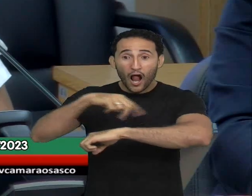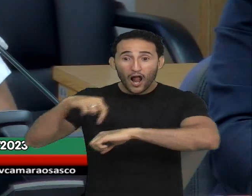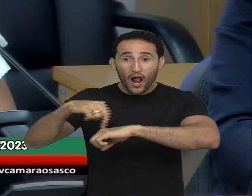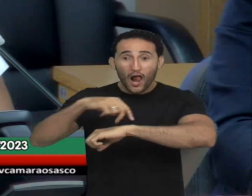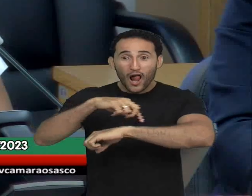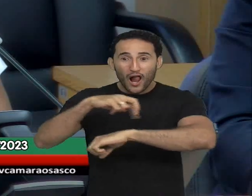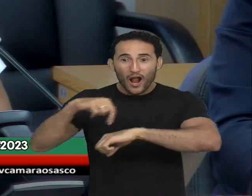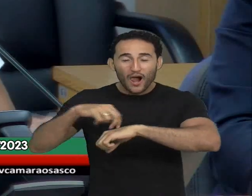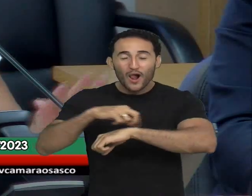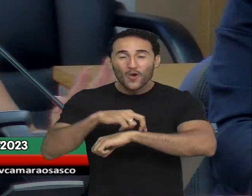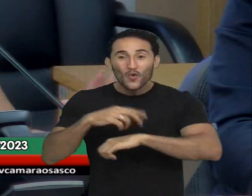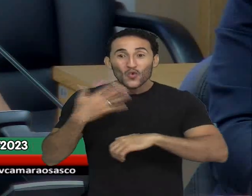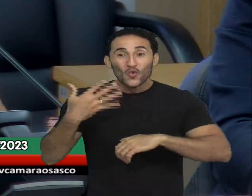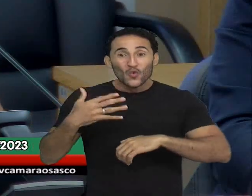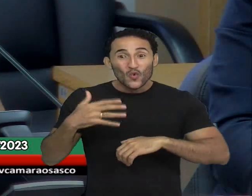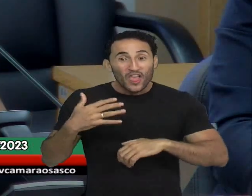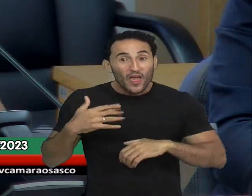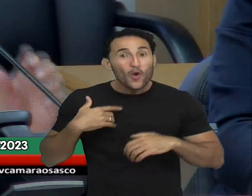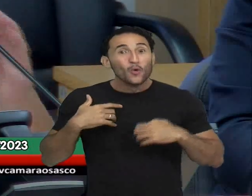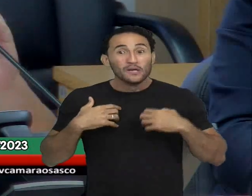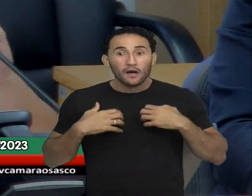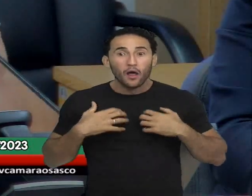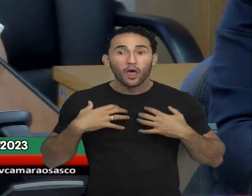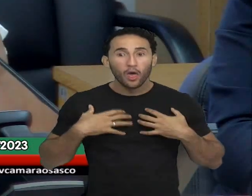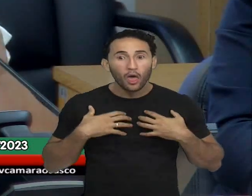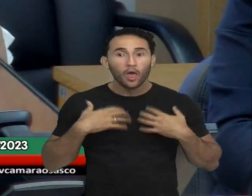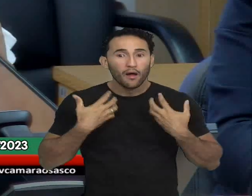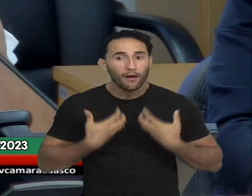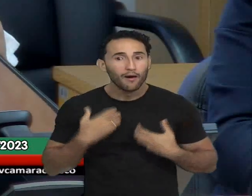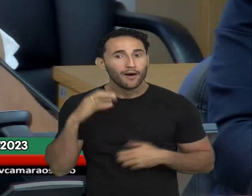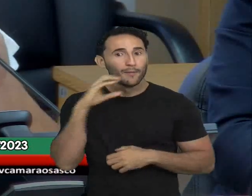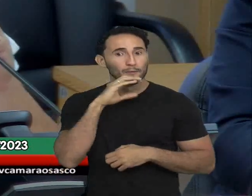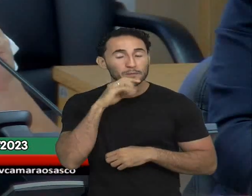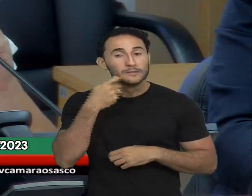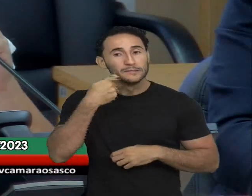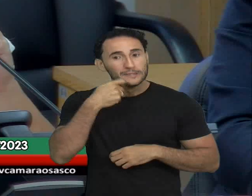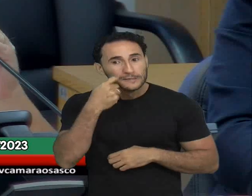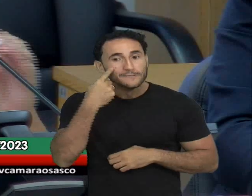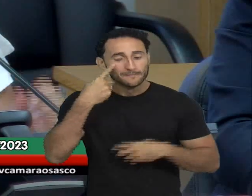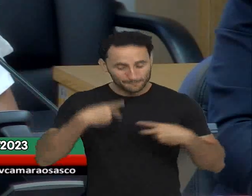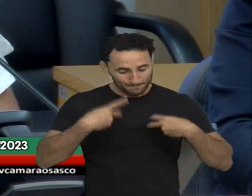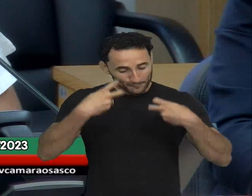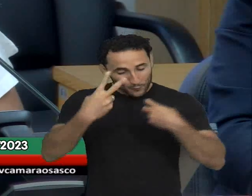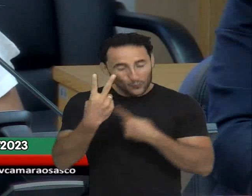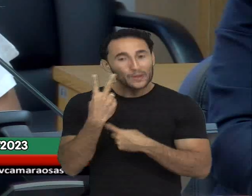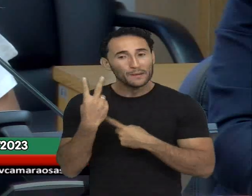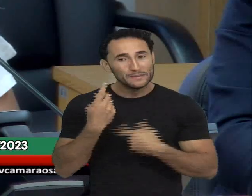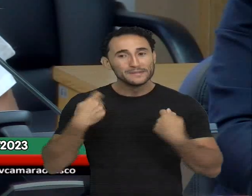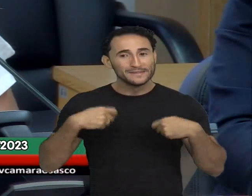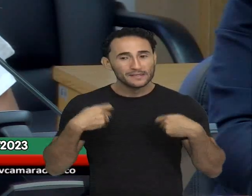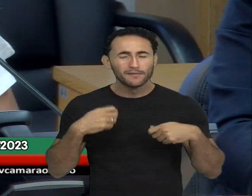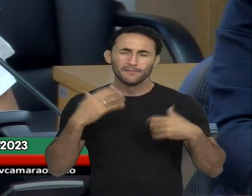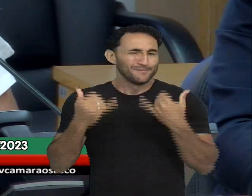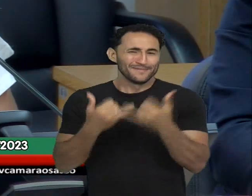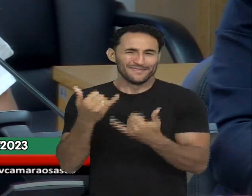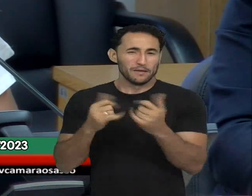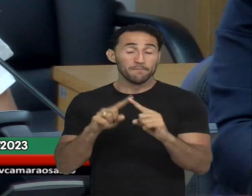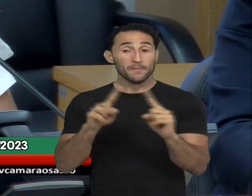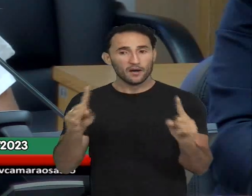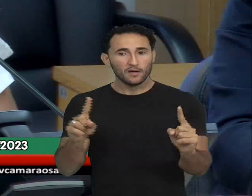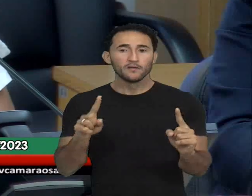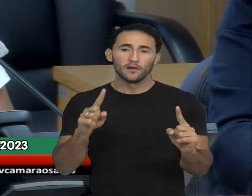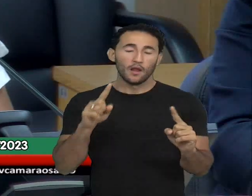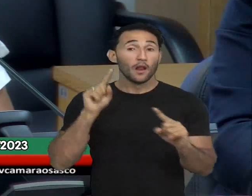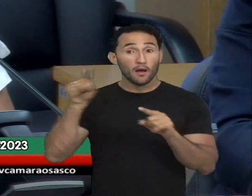Nem de segunda não está subindo mais. Mas é isso, a gente brinca. Mas eu tenho um exemplo